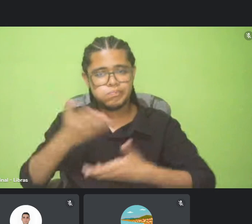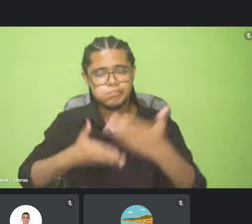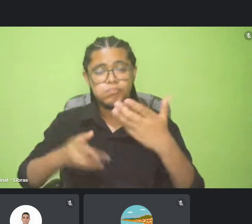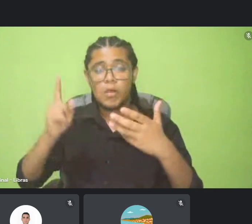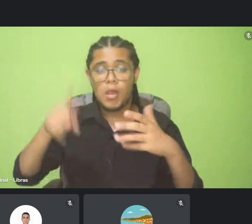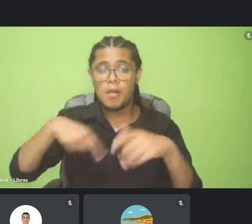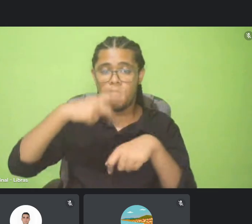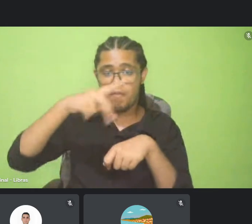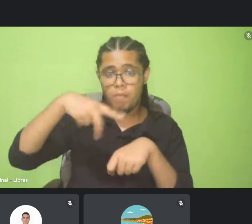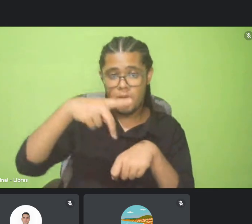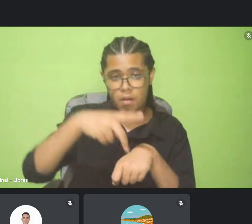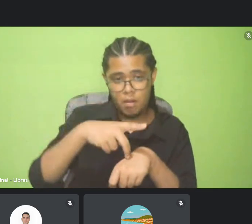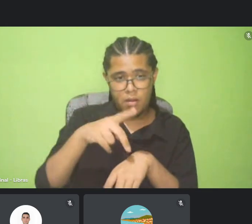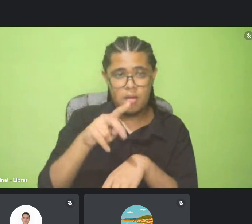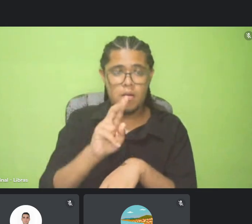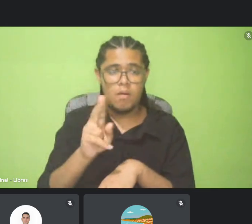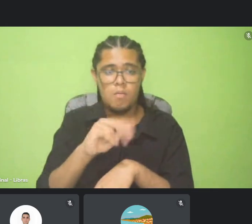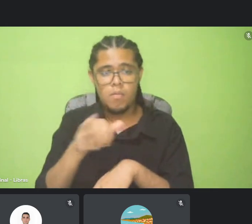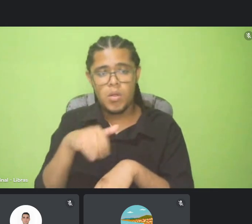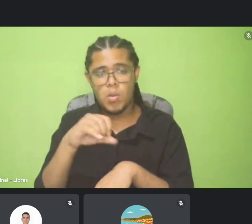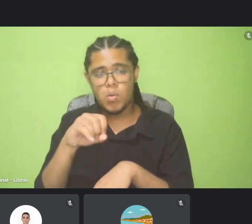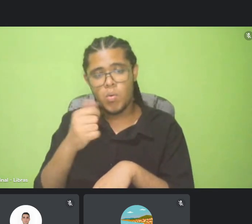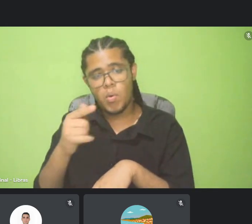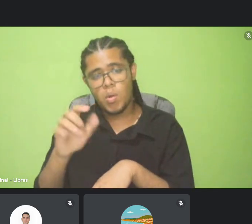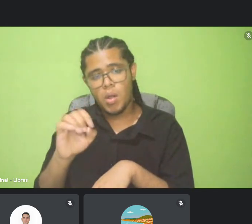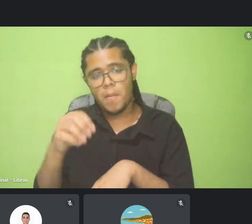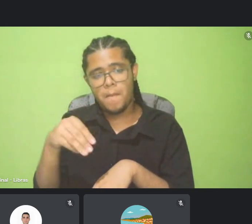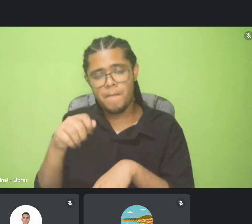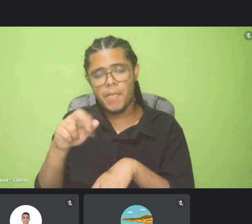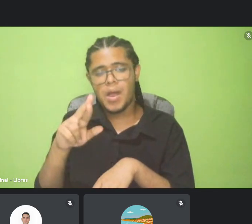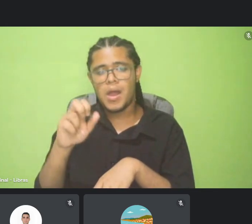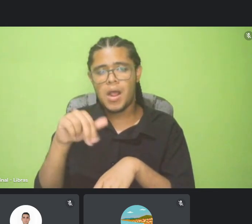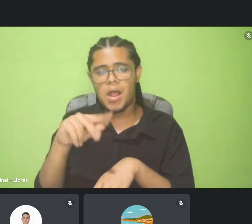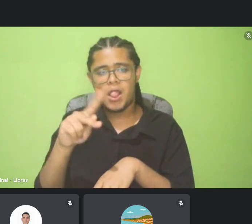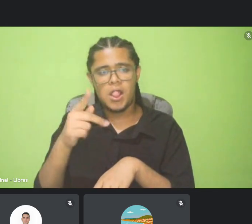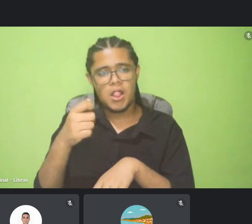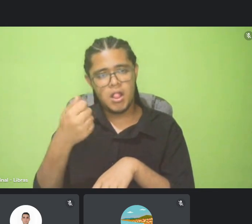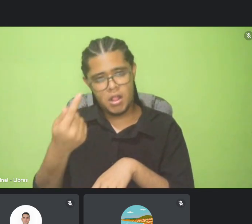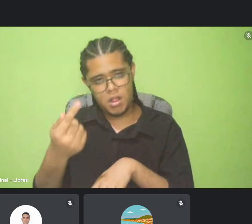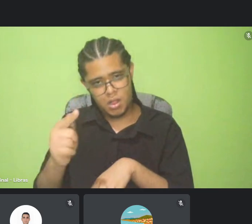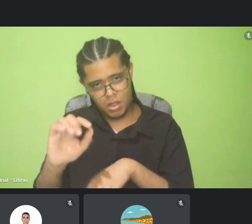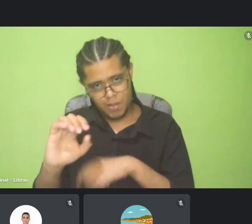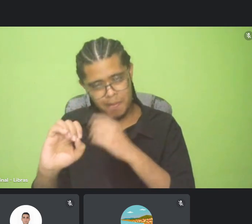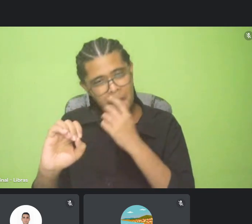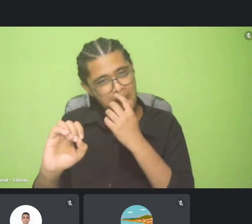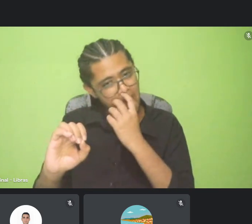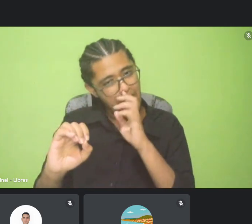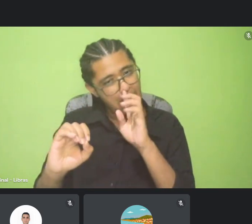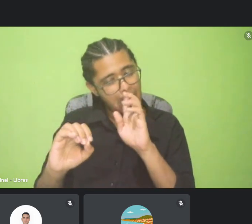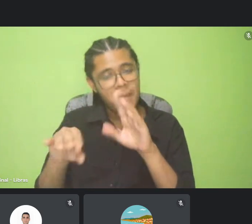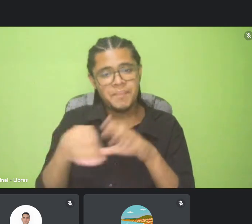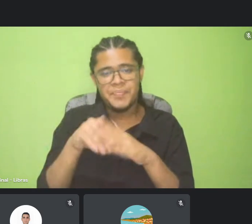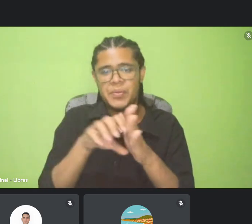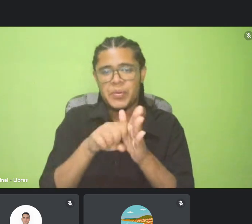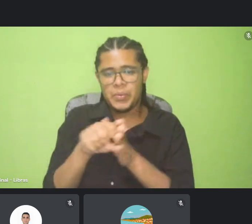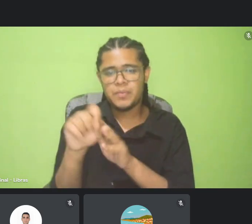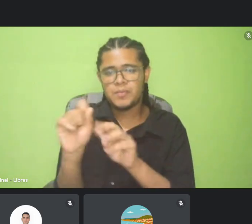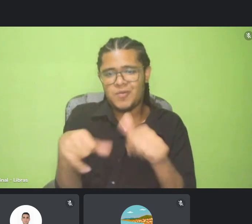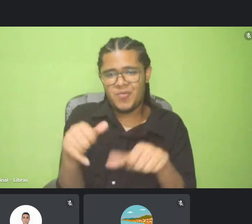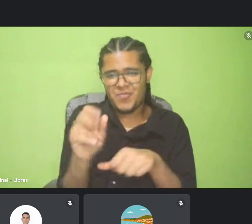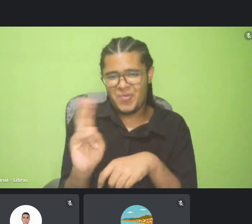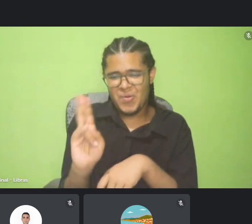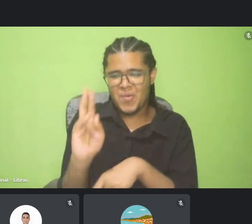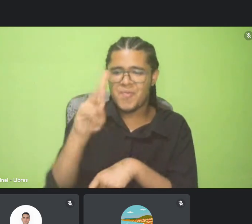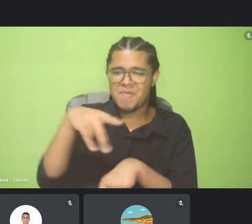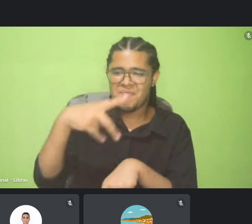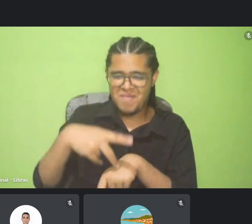Maranhão, hoje conhecida como Praça Rio Grande do Norte, através do Google Maps, mas a gente está com um círculo lá, onde a gente vai montar